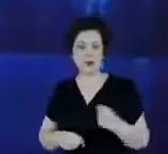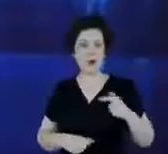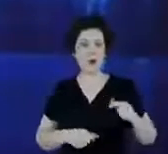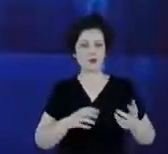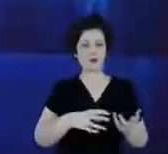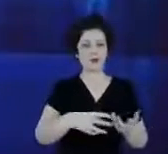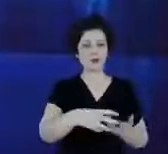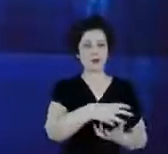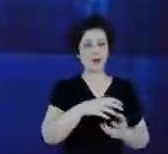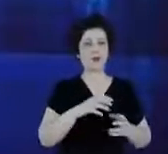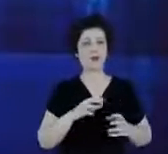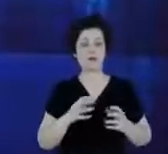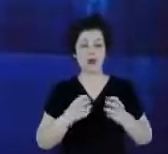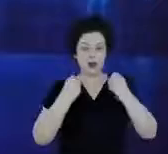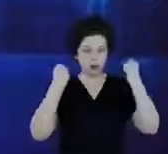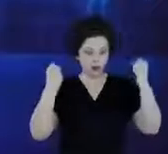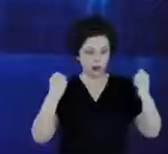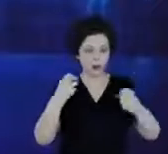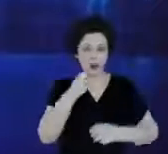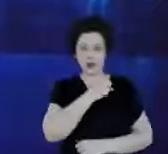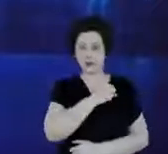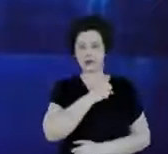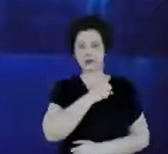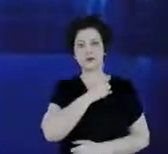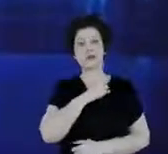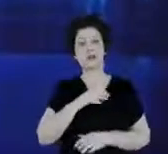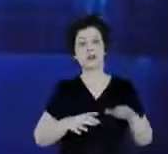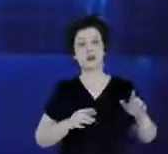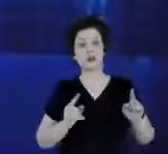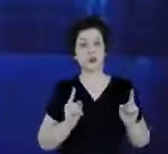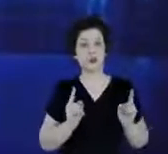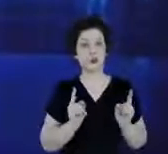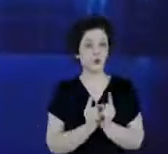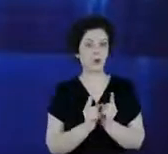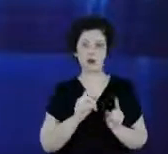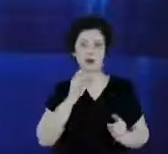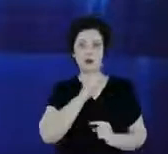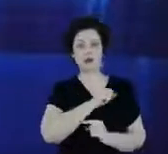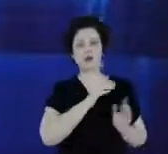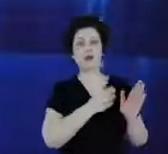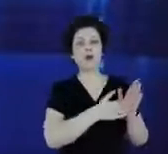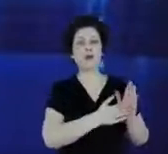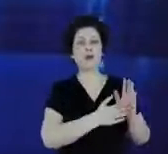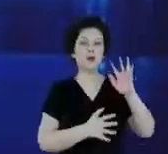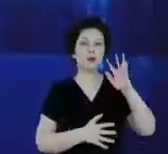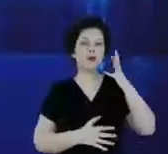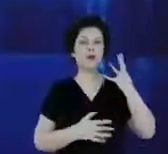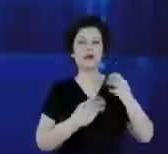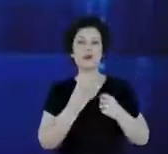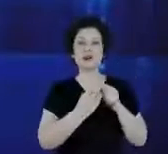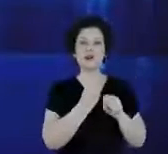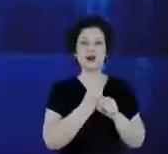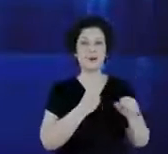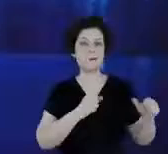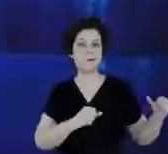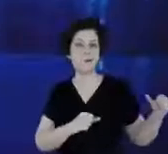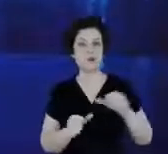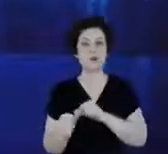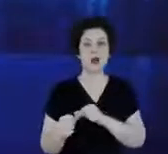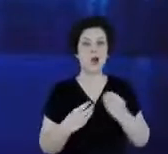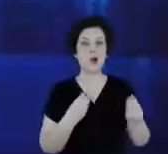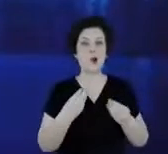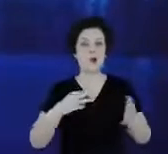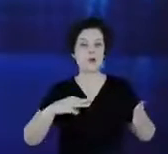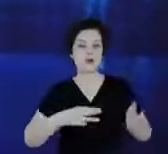que podem de repente no curto espaço de tempo até às vezes curtíssimo é três anos mudar a forma como as pessoas